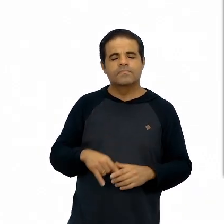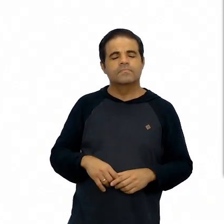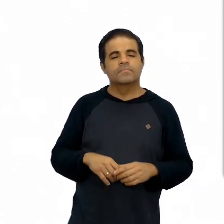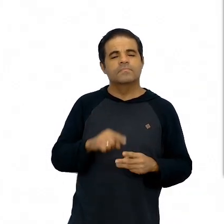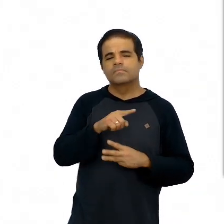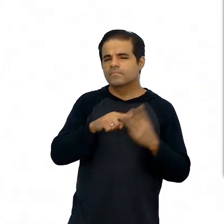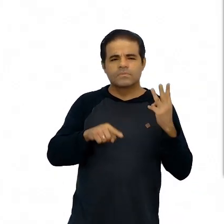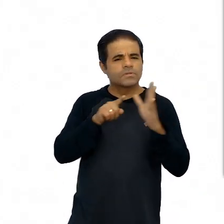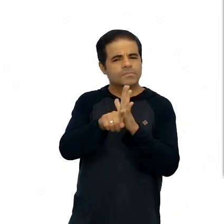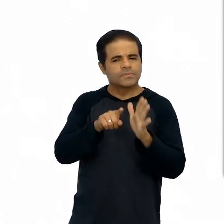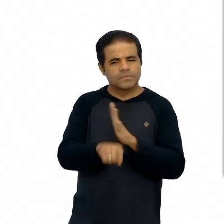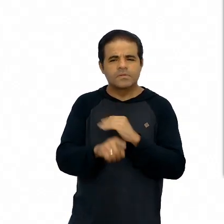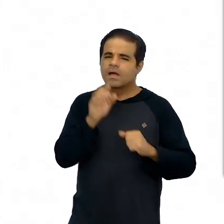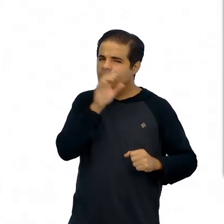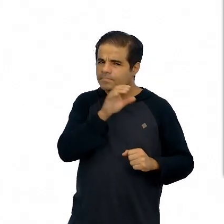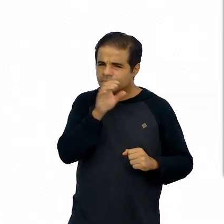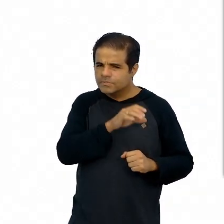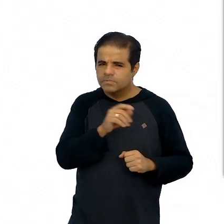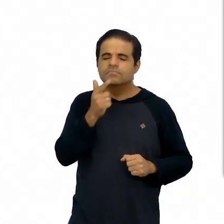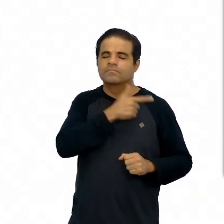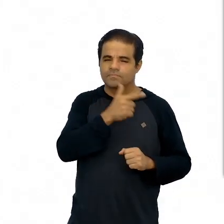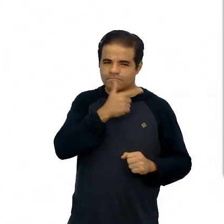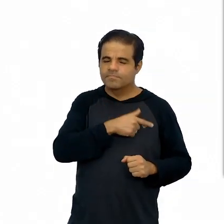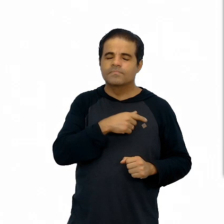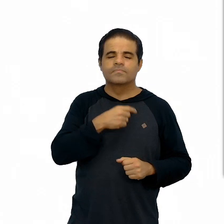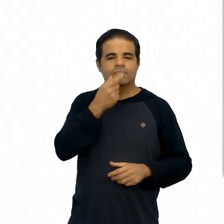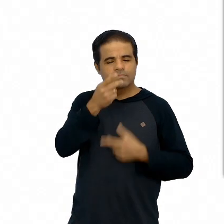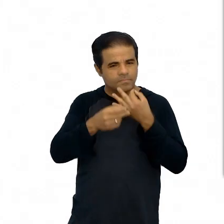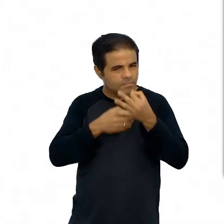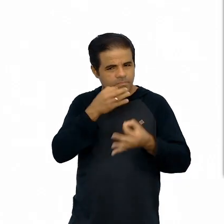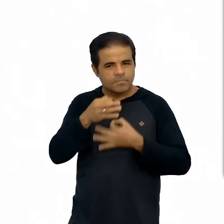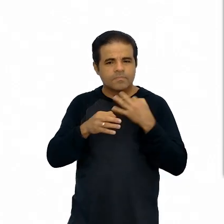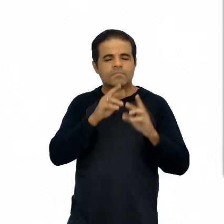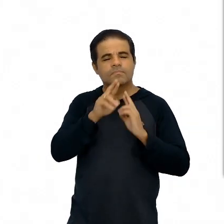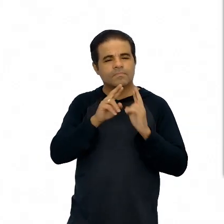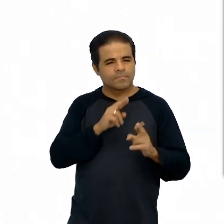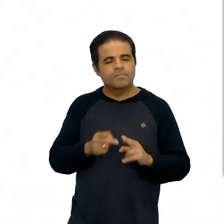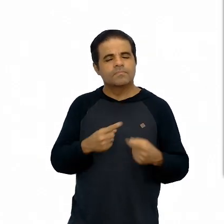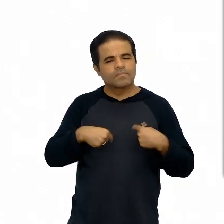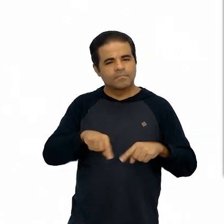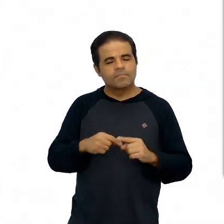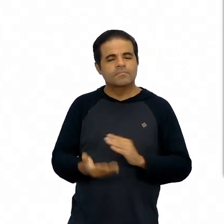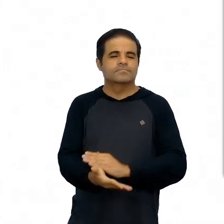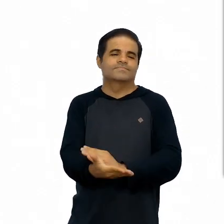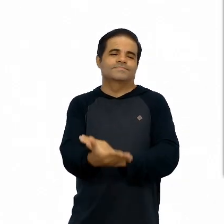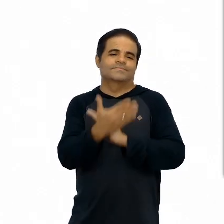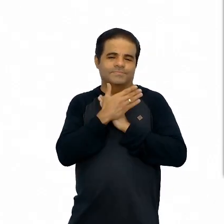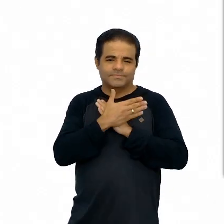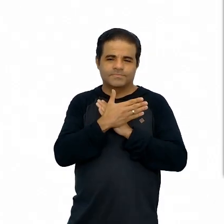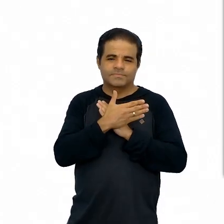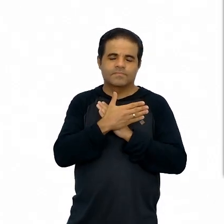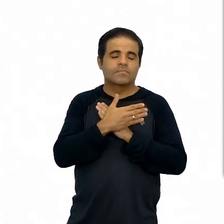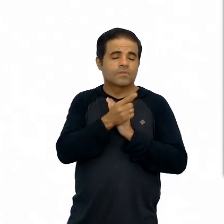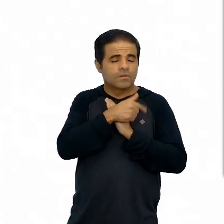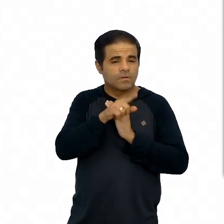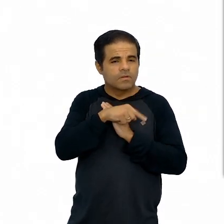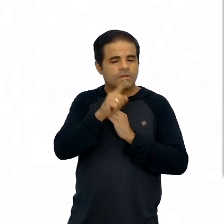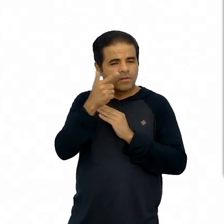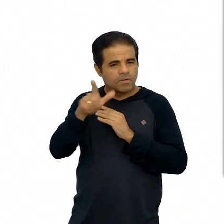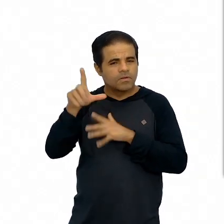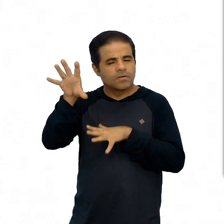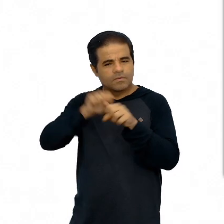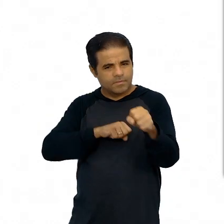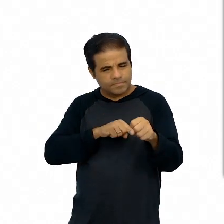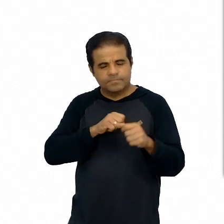3 perguntinhas rapidinhas que vocês poderão responder aí para nos auxiliar aí e ajudar aí nas